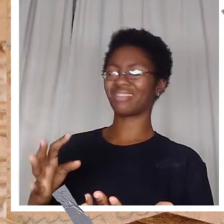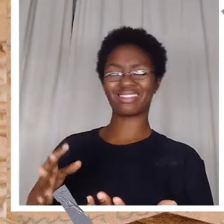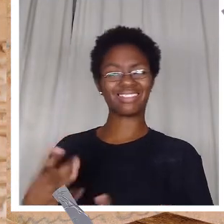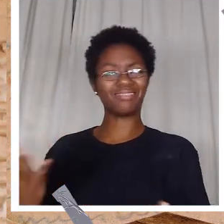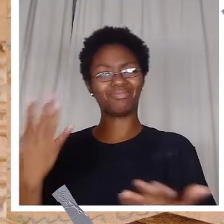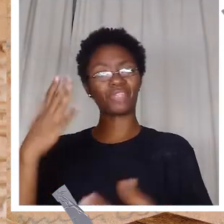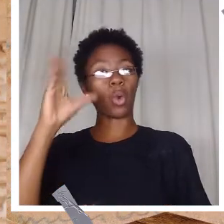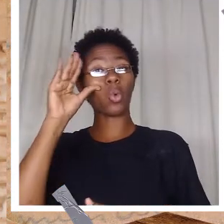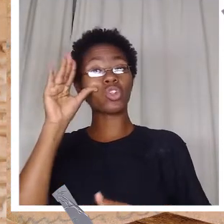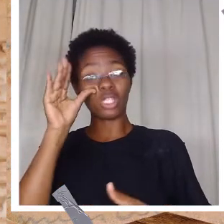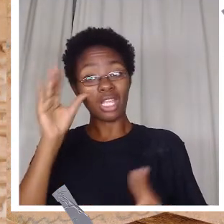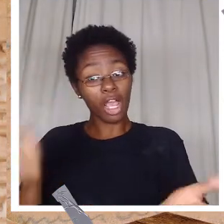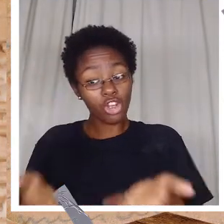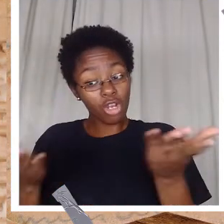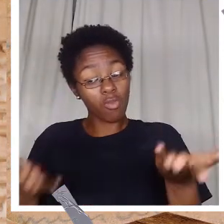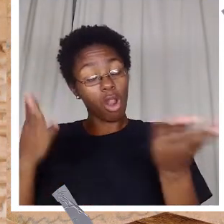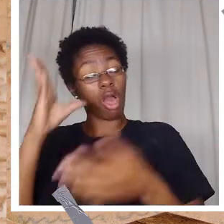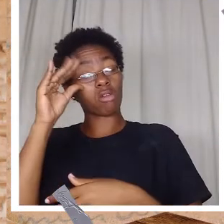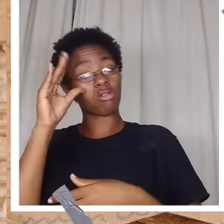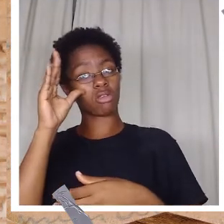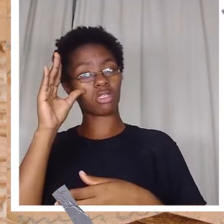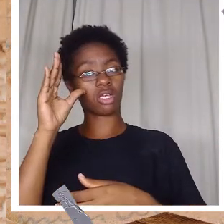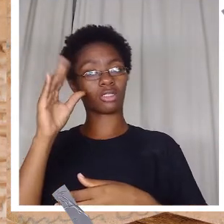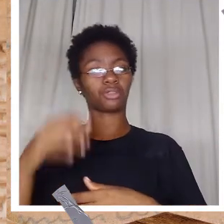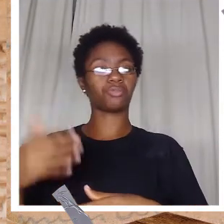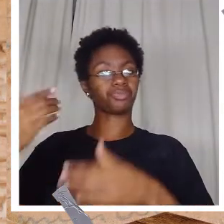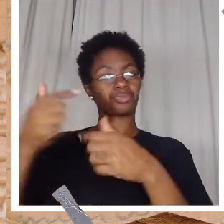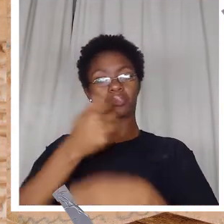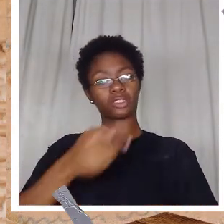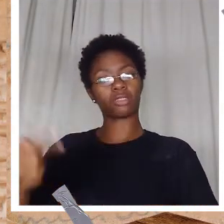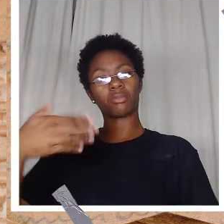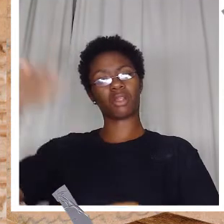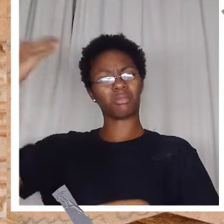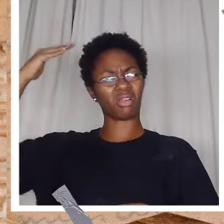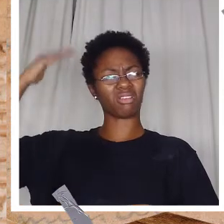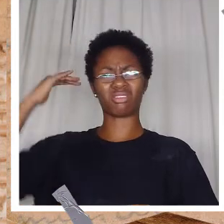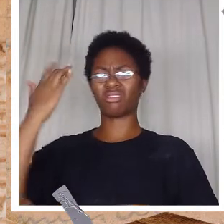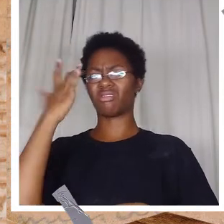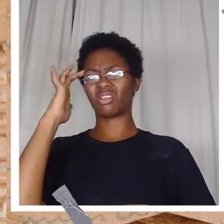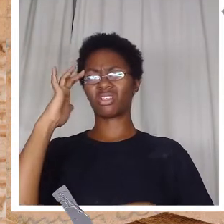sessão aberta no Vimeo, foi um sucesso, as pessoas